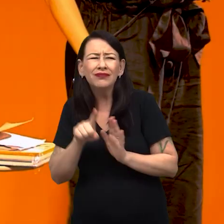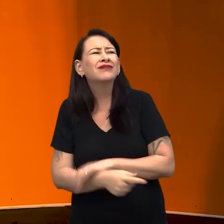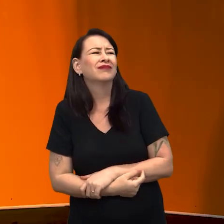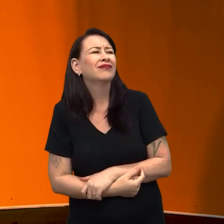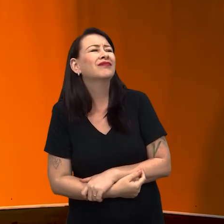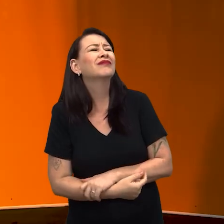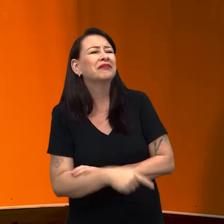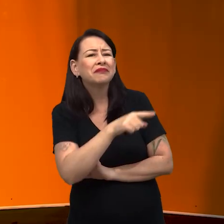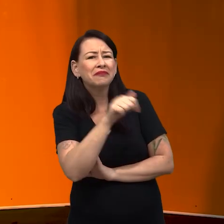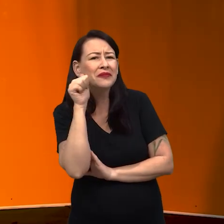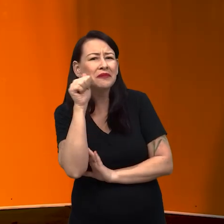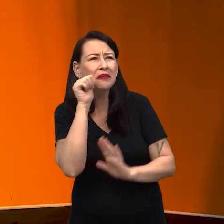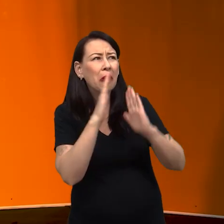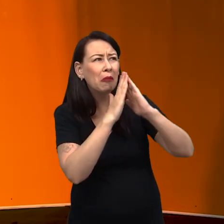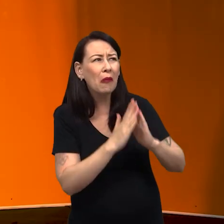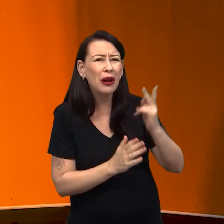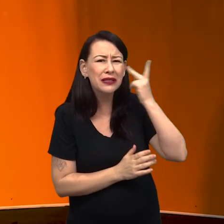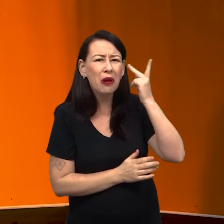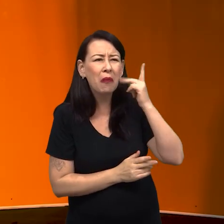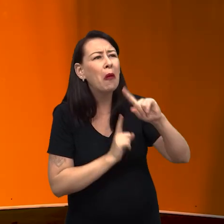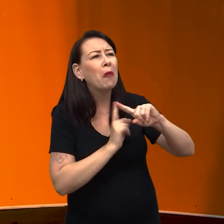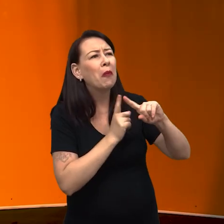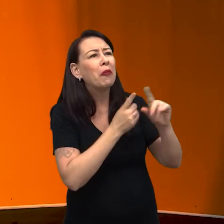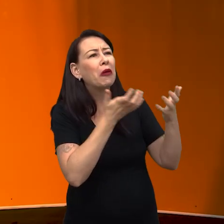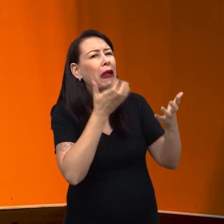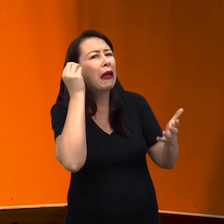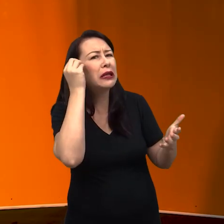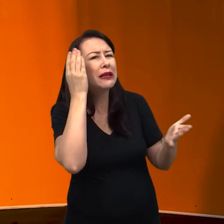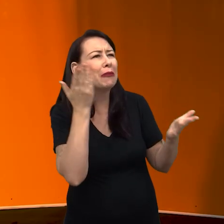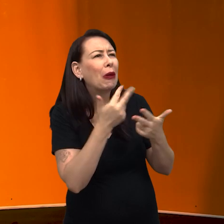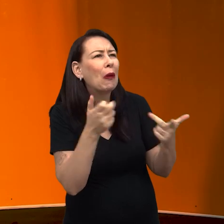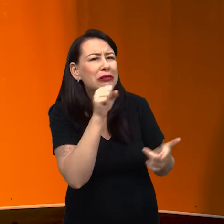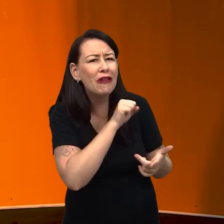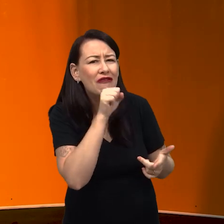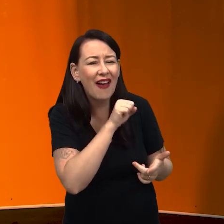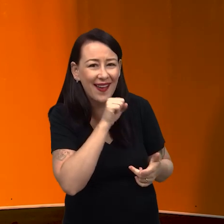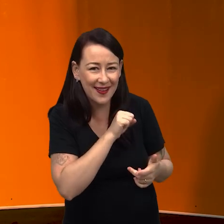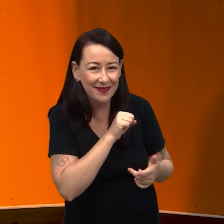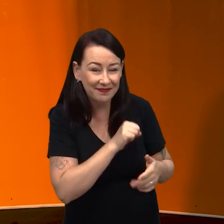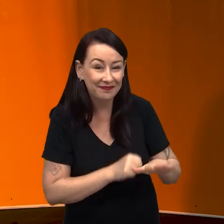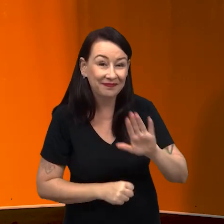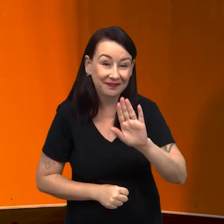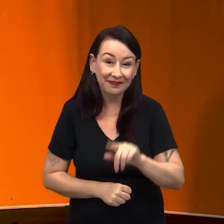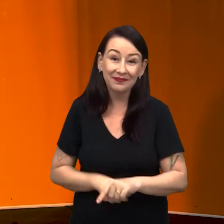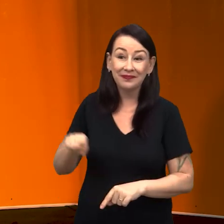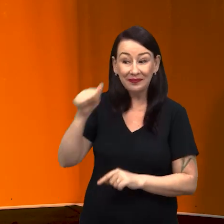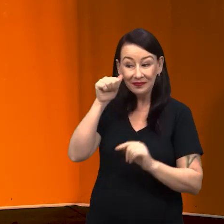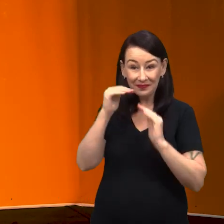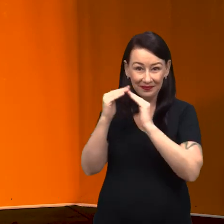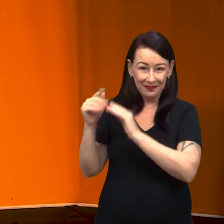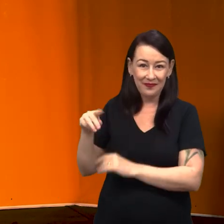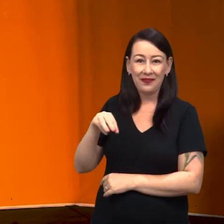moça de São Paulo, morando em São Paulo, querendo saber desses negócios, né, essas coisas velhas. E Dona